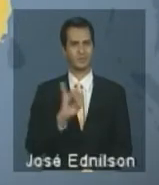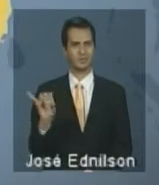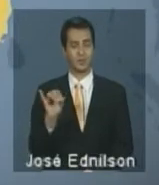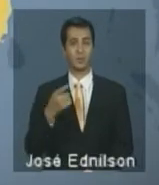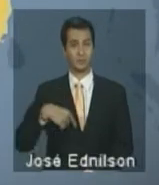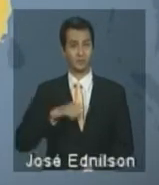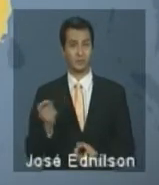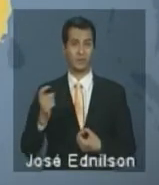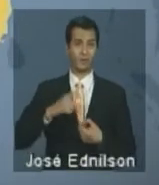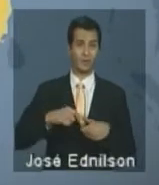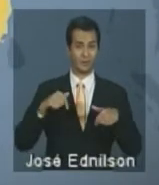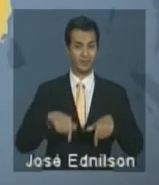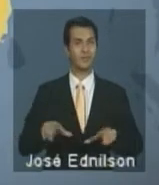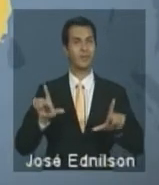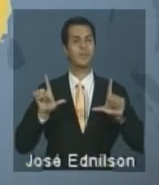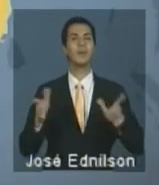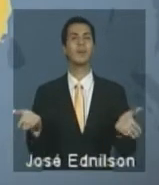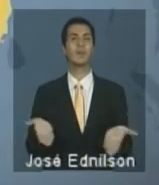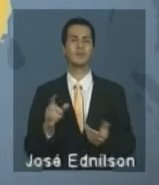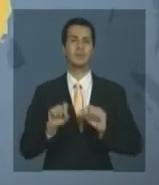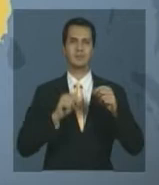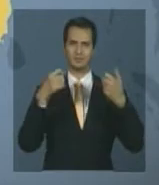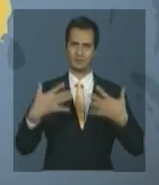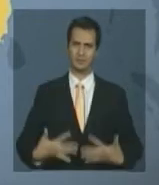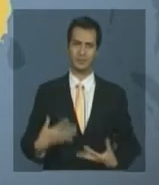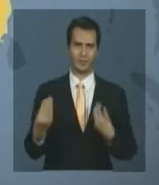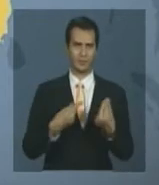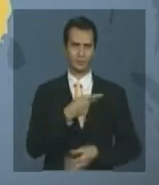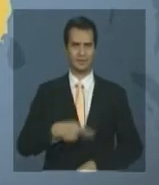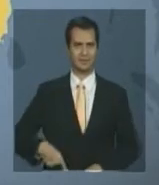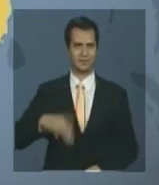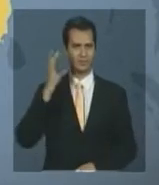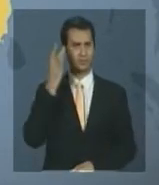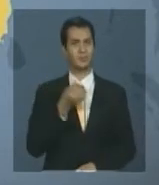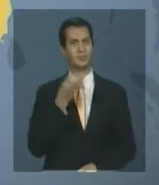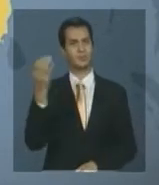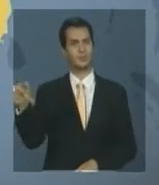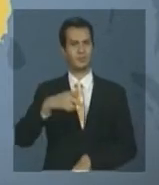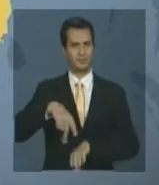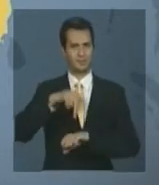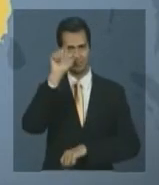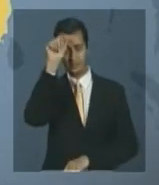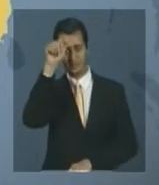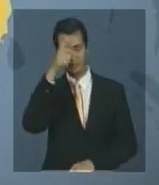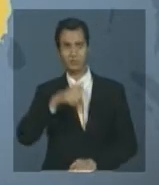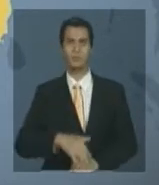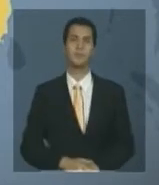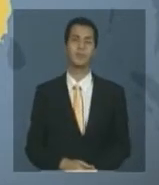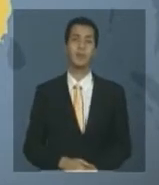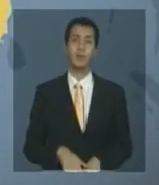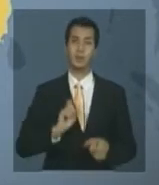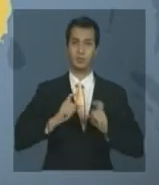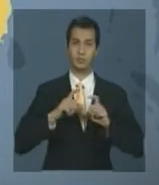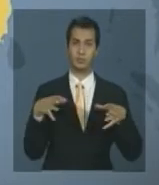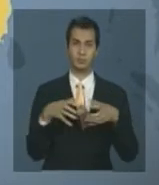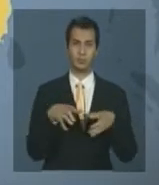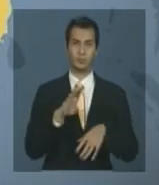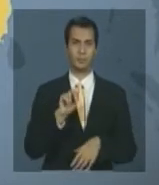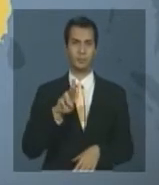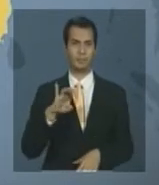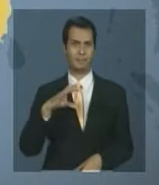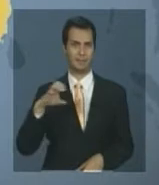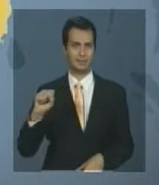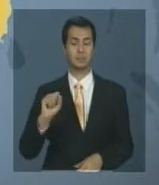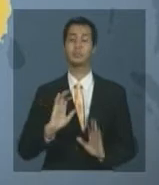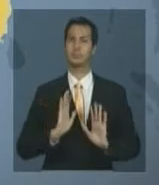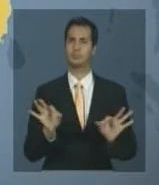voltamos a falar sobre a viagem da presidenta Dilma Rousseff à Nova Delhi. Encerrada a reunião de cúpula do BRICS, a presidenta Dilma deu início, na